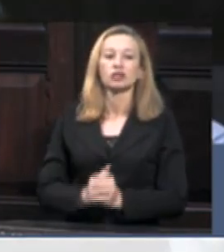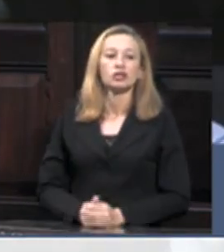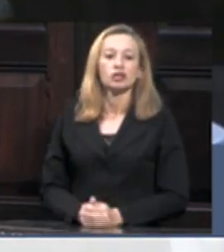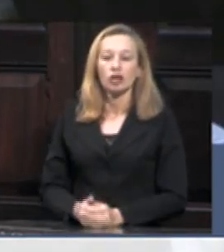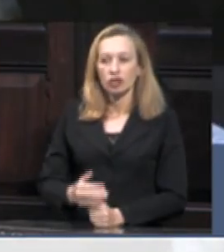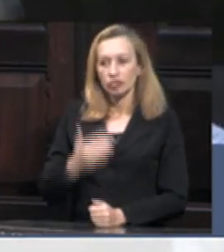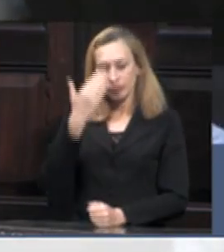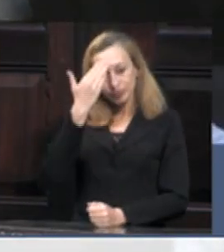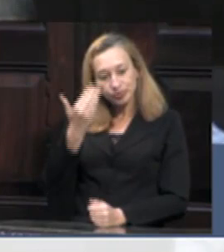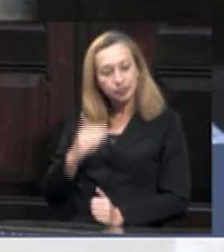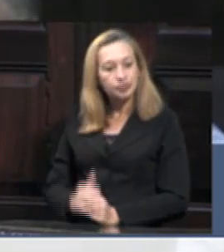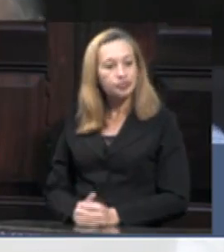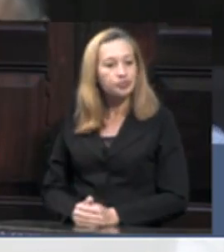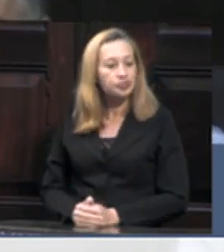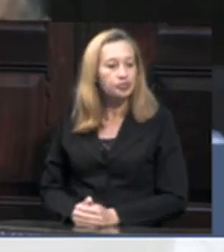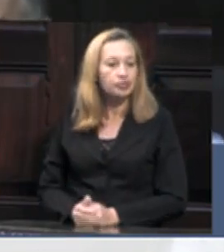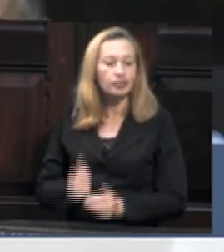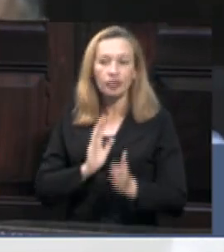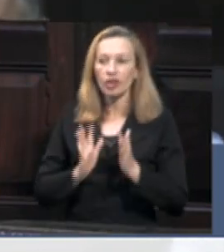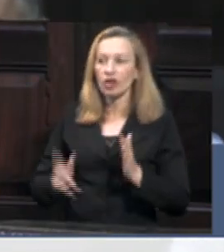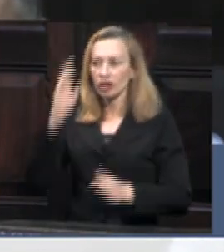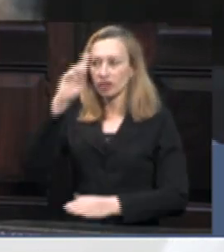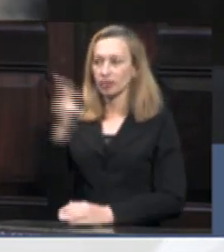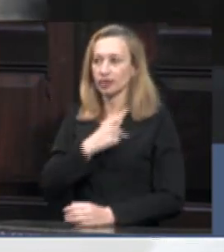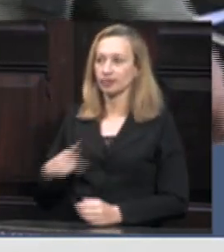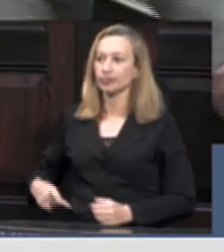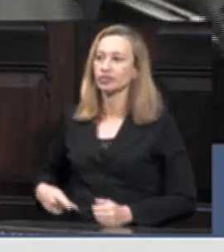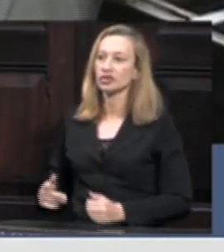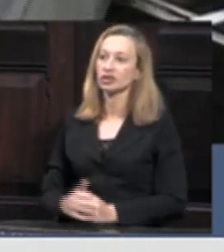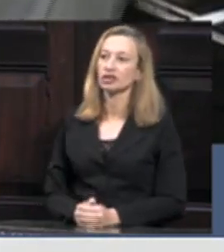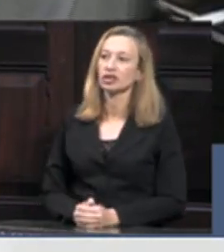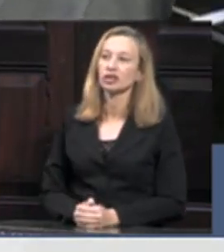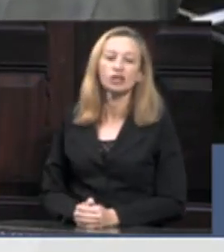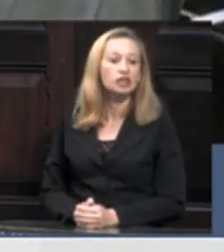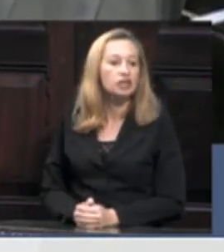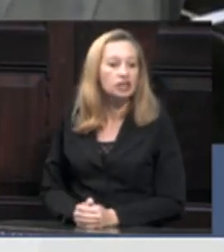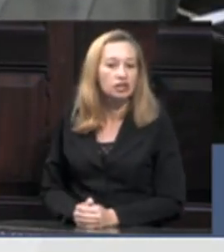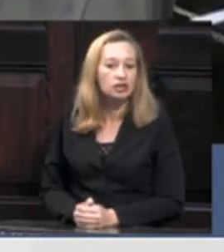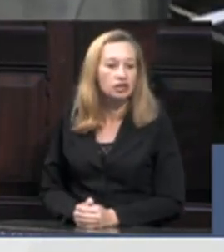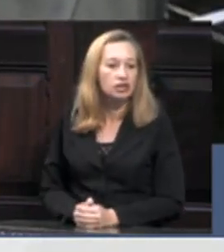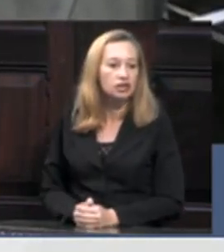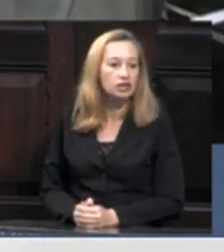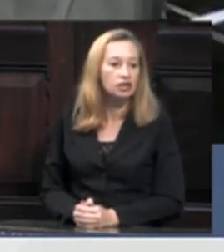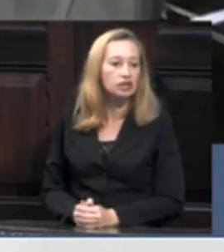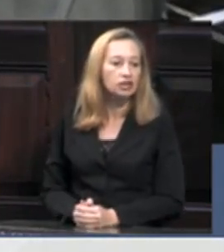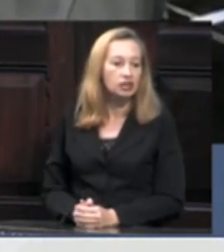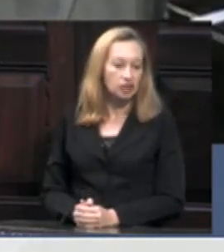presidente. Senhor presidente. Deputado Tio Carlos. Dentro da mesmo